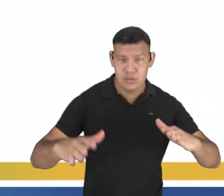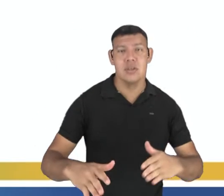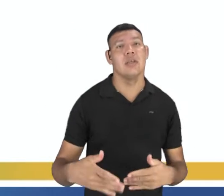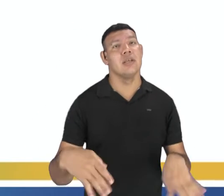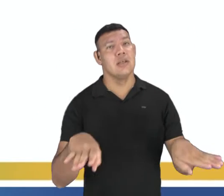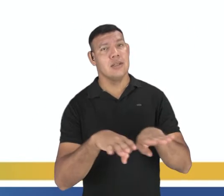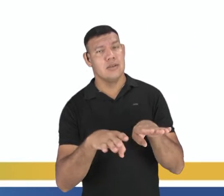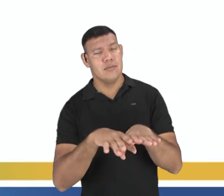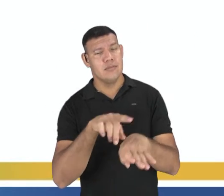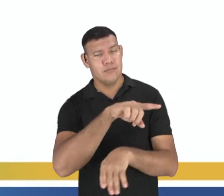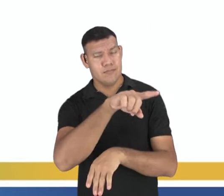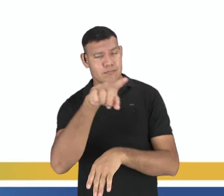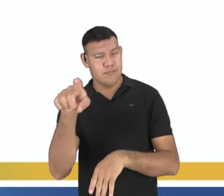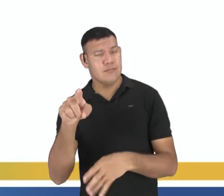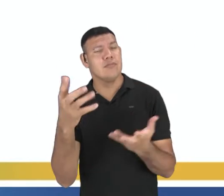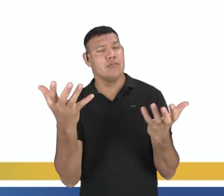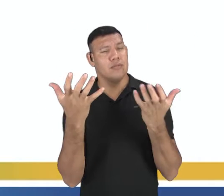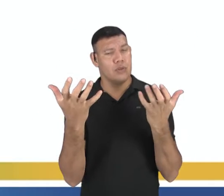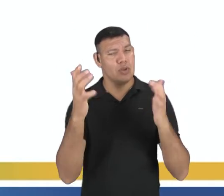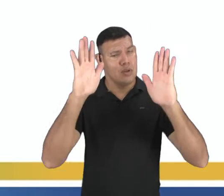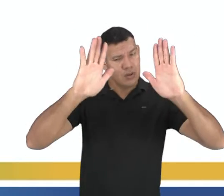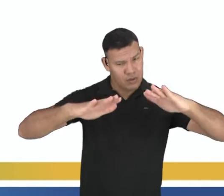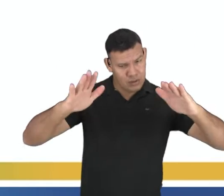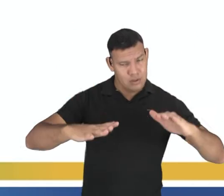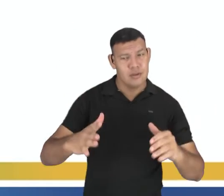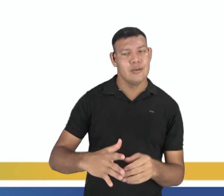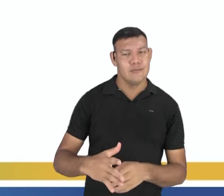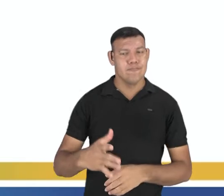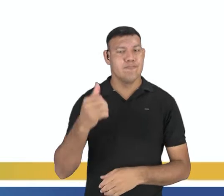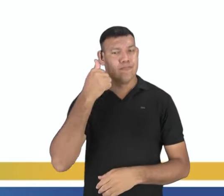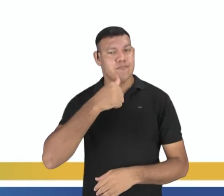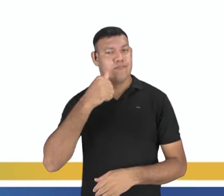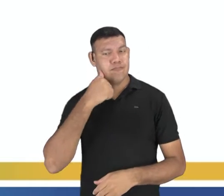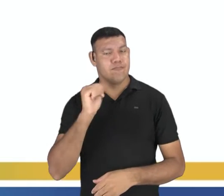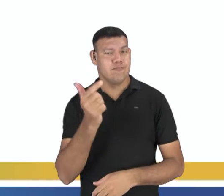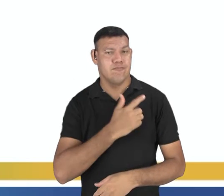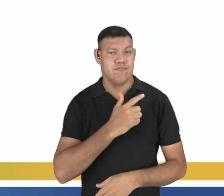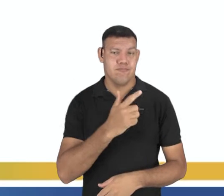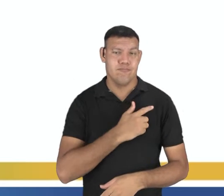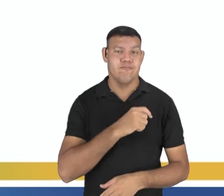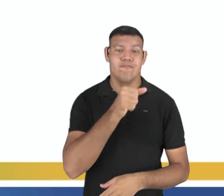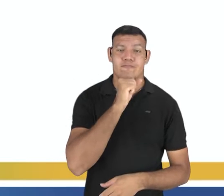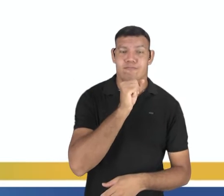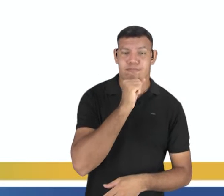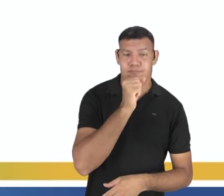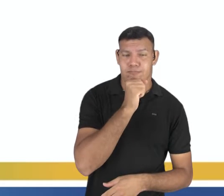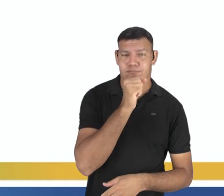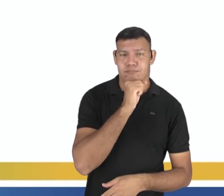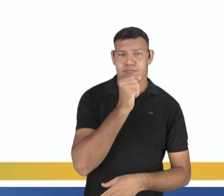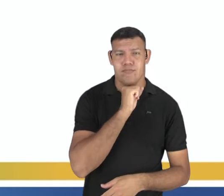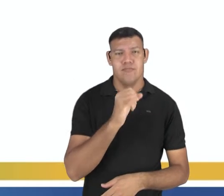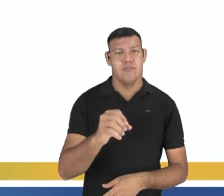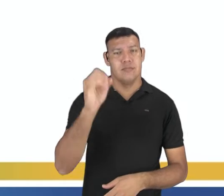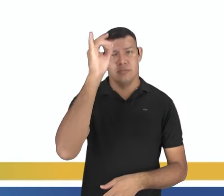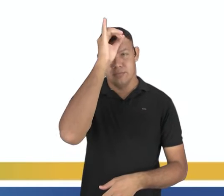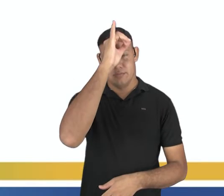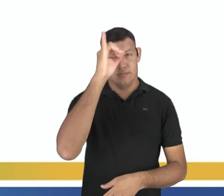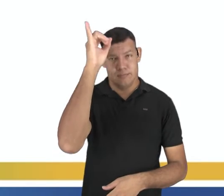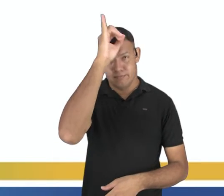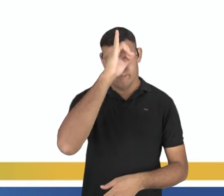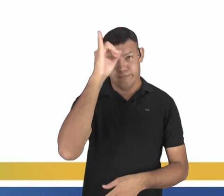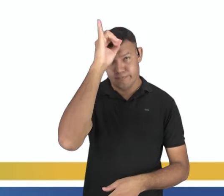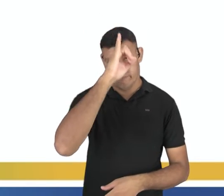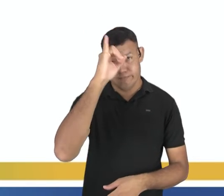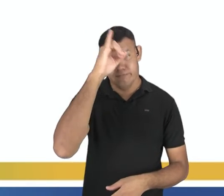como vós quero louvar, dona feia, velha e idiota. Nesse trecho nós temos a